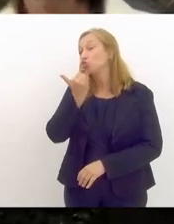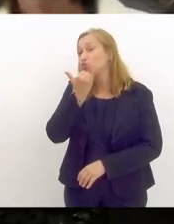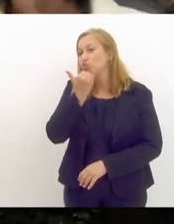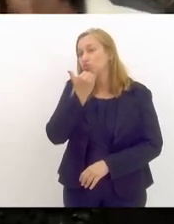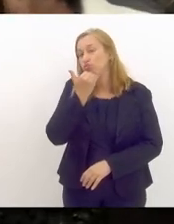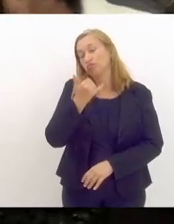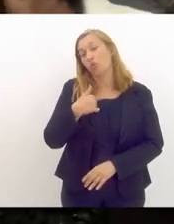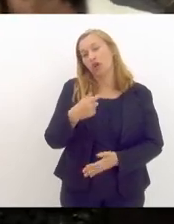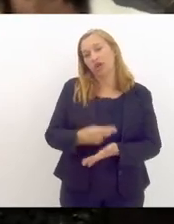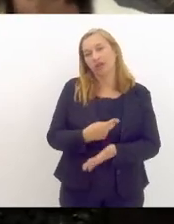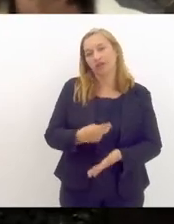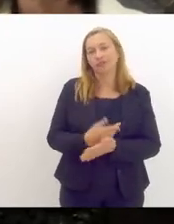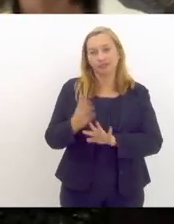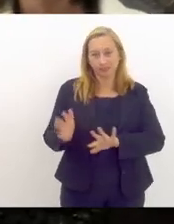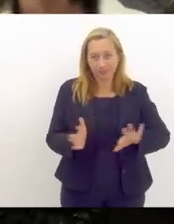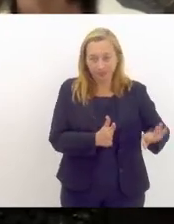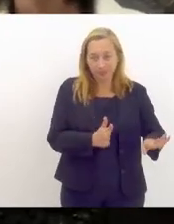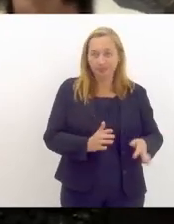enganei.